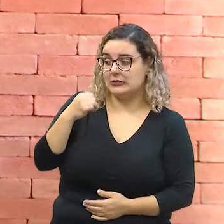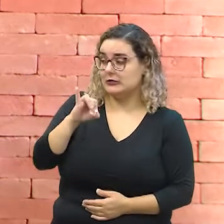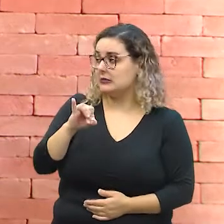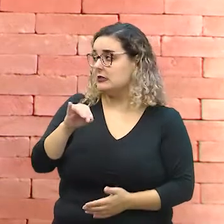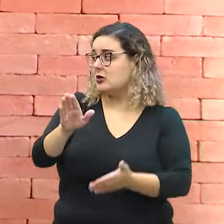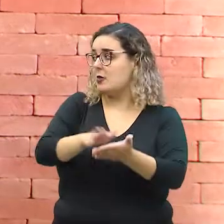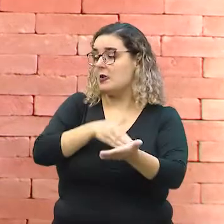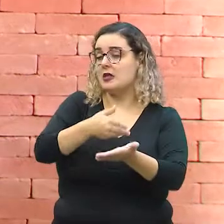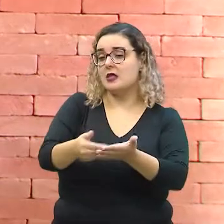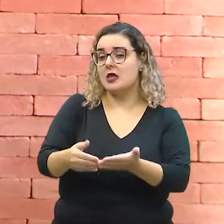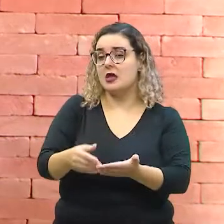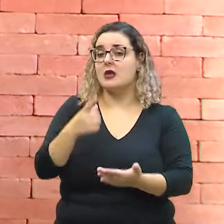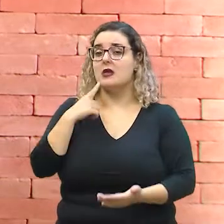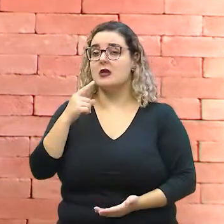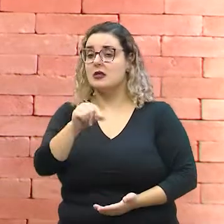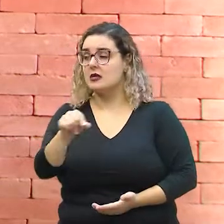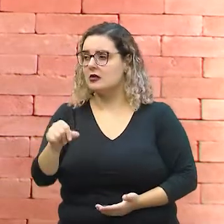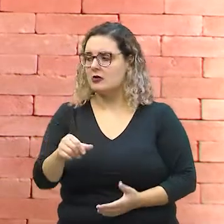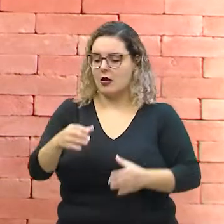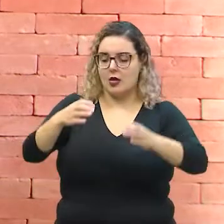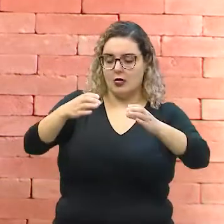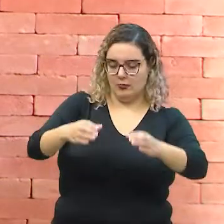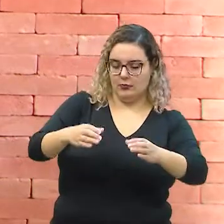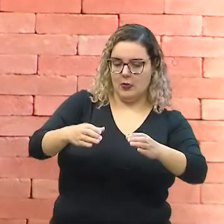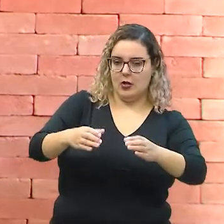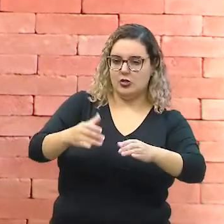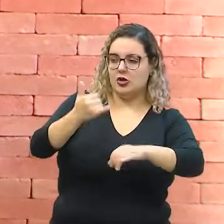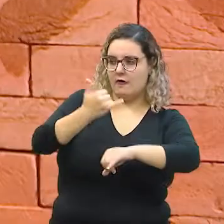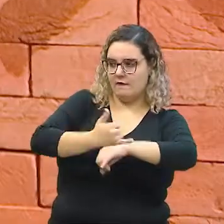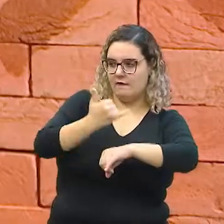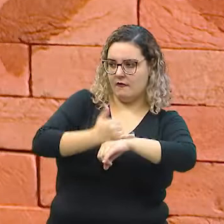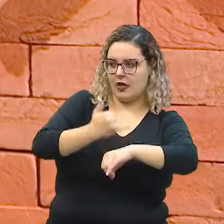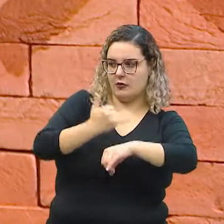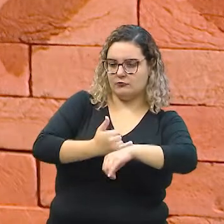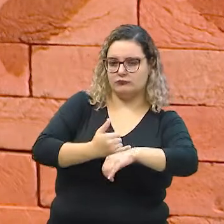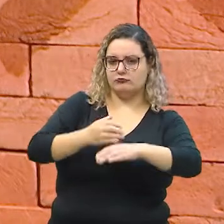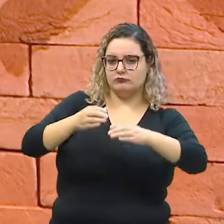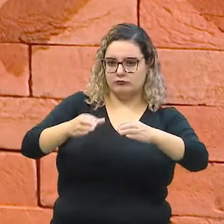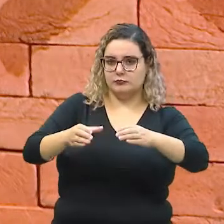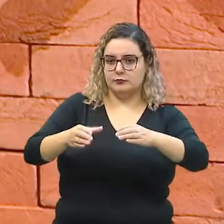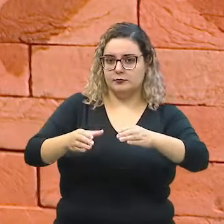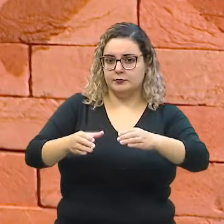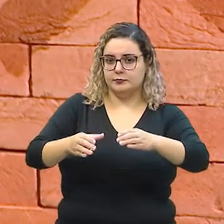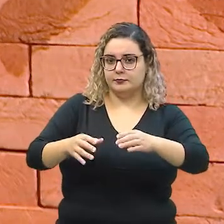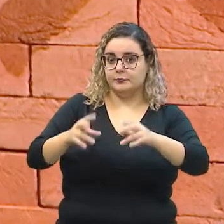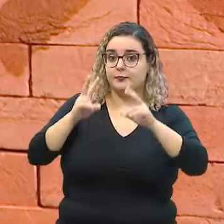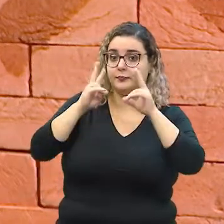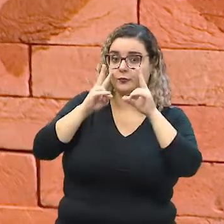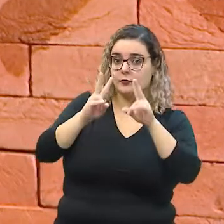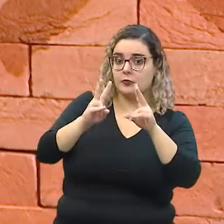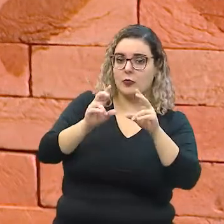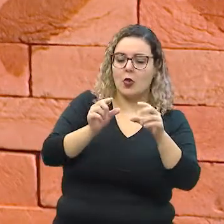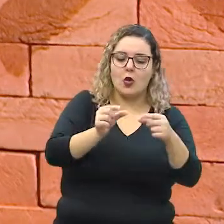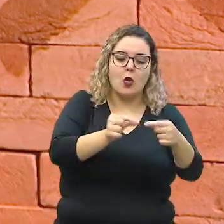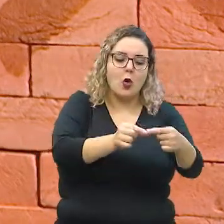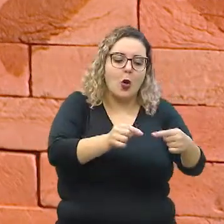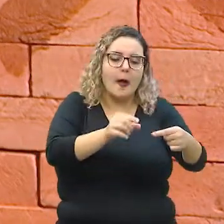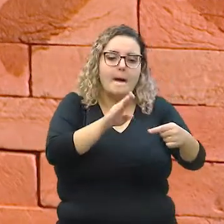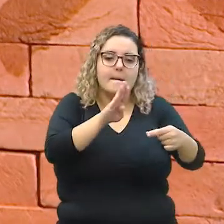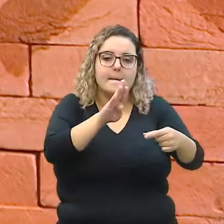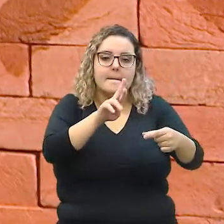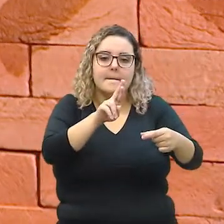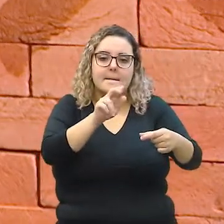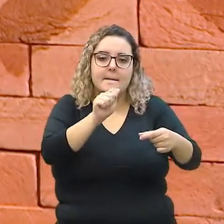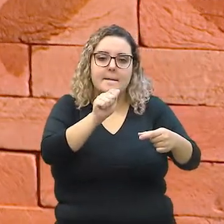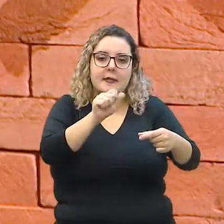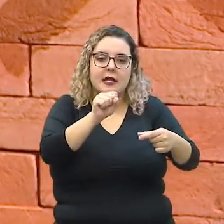Então eu uso a manteiga sem sal, coloco numa panelinha de ferro. E como vocês puderam ver, eu pego uma brasinha, né? Tem que